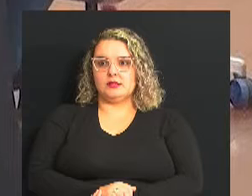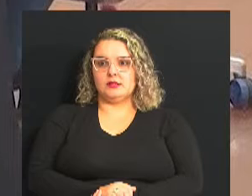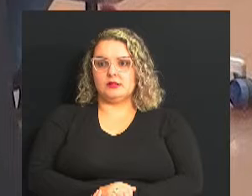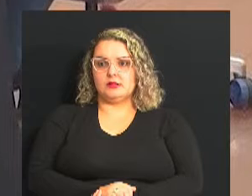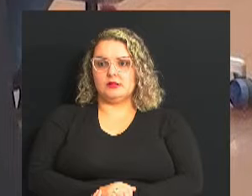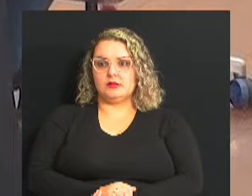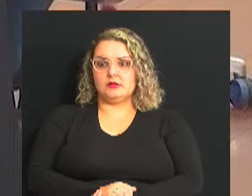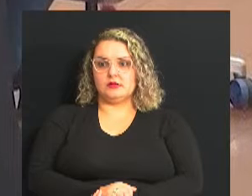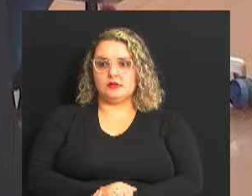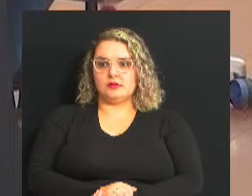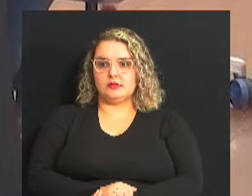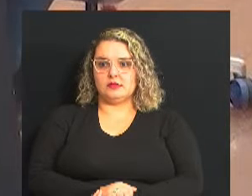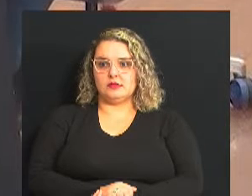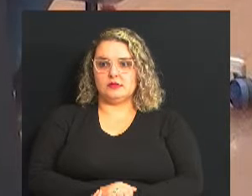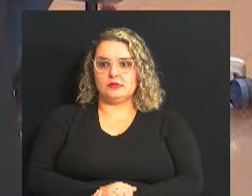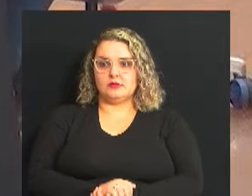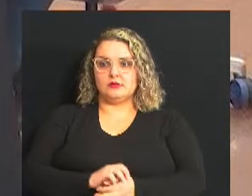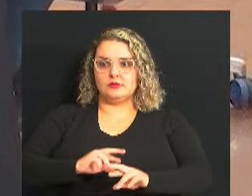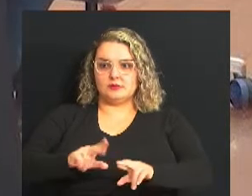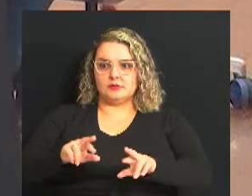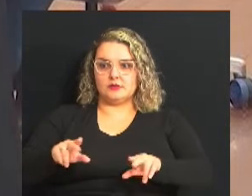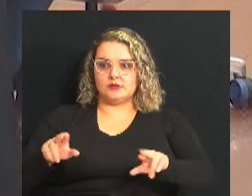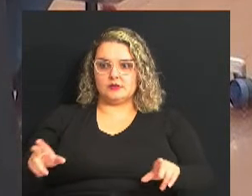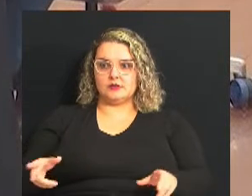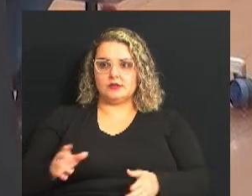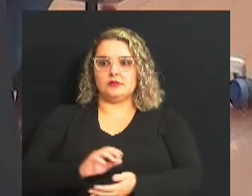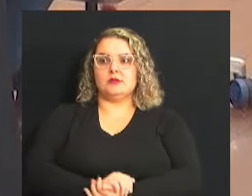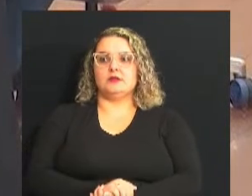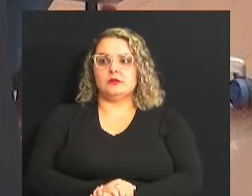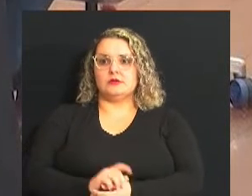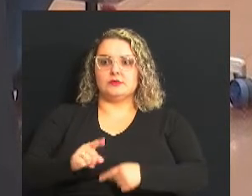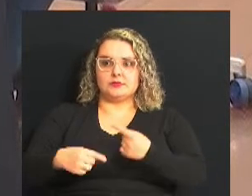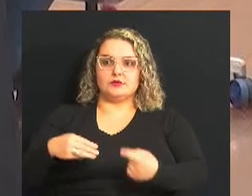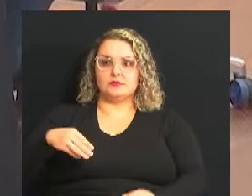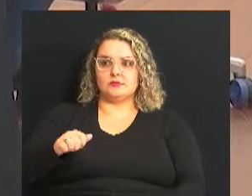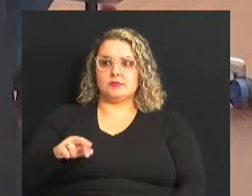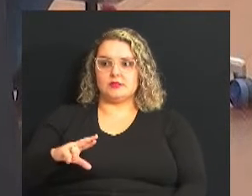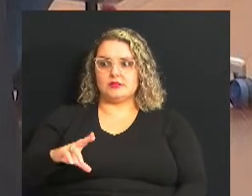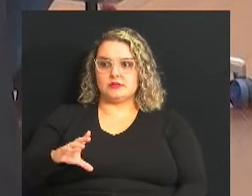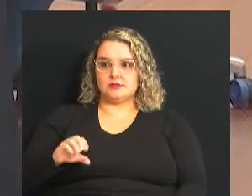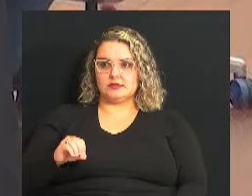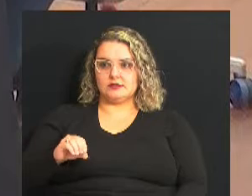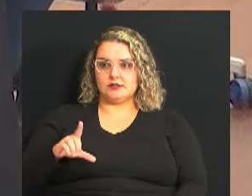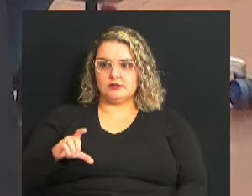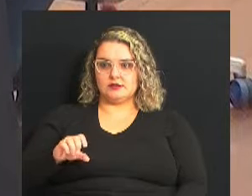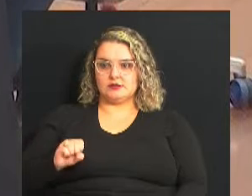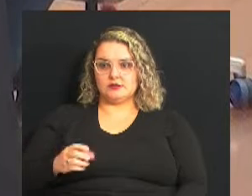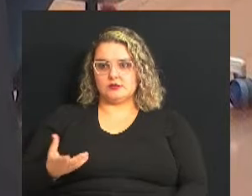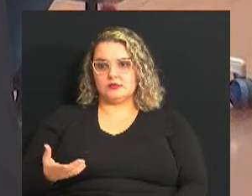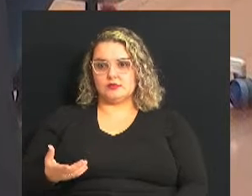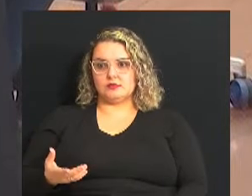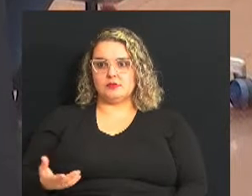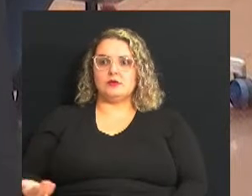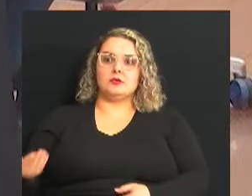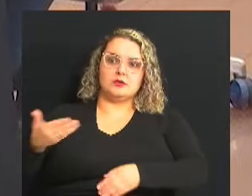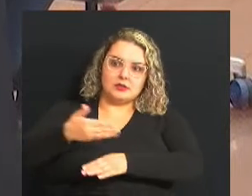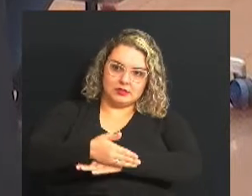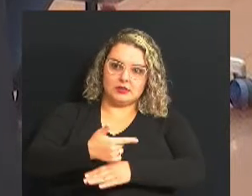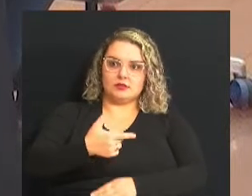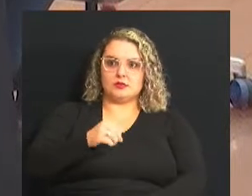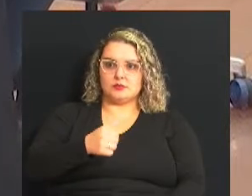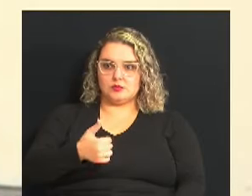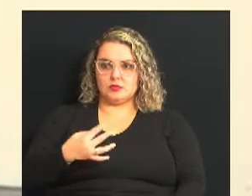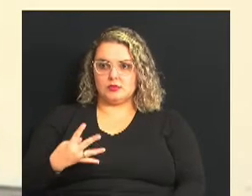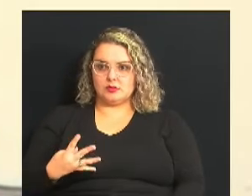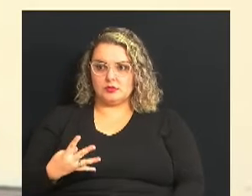só chamar lá Oliveira para diferenciar dos Marcelos que tem lá. Como o Rony falou, né, eu entrei em 2014,